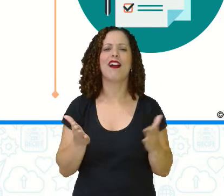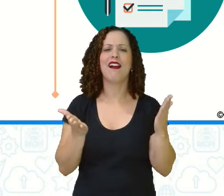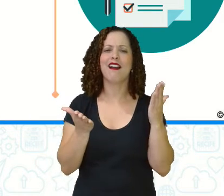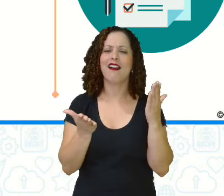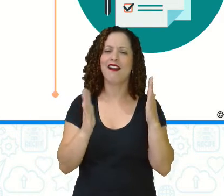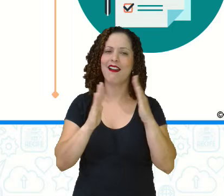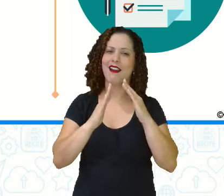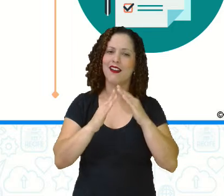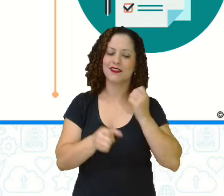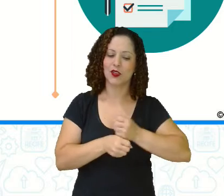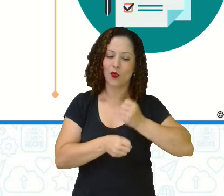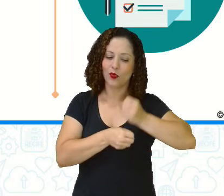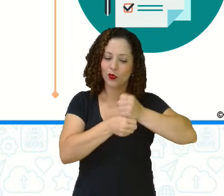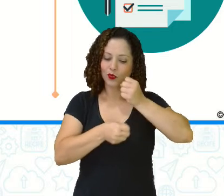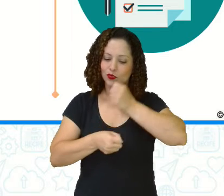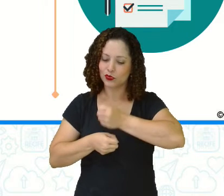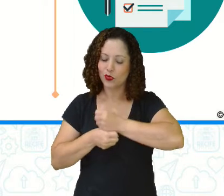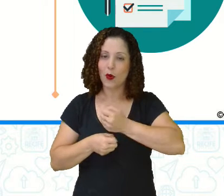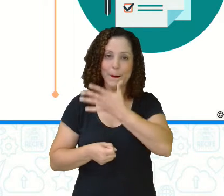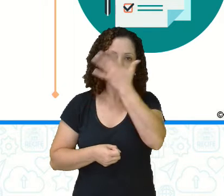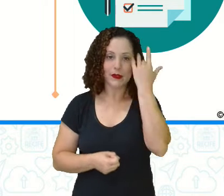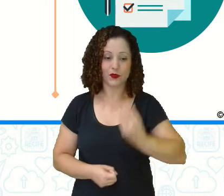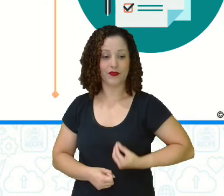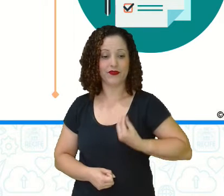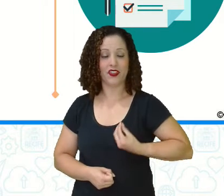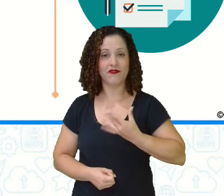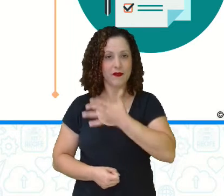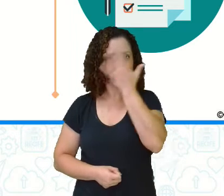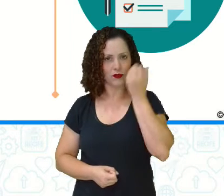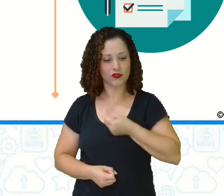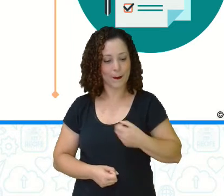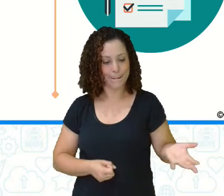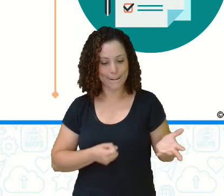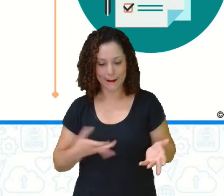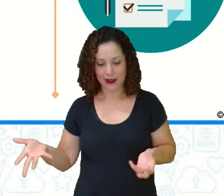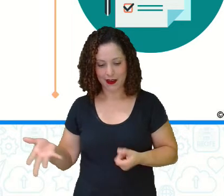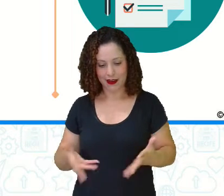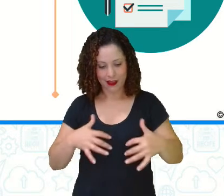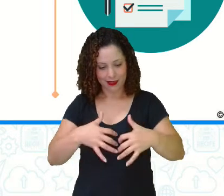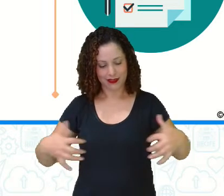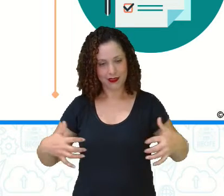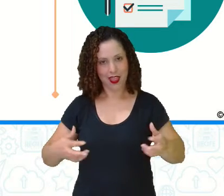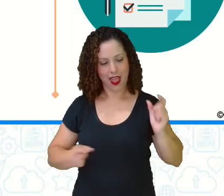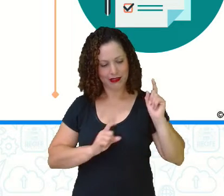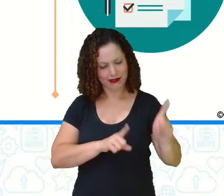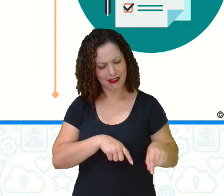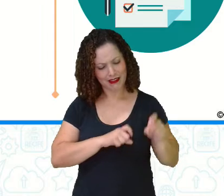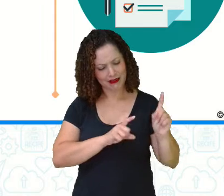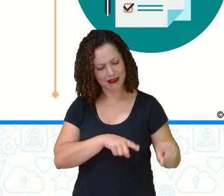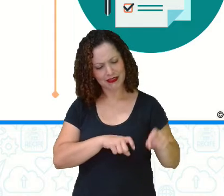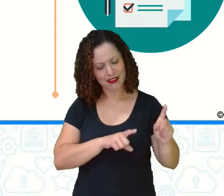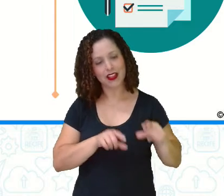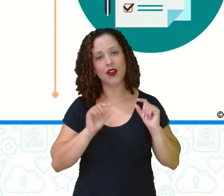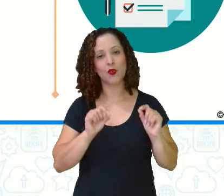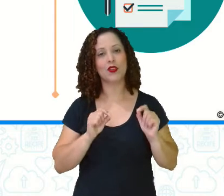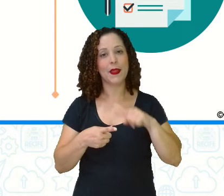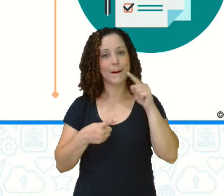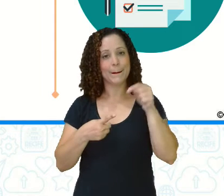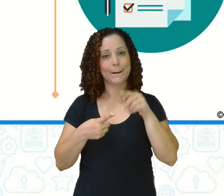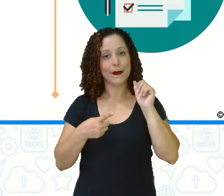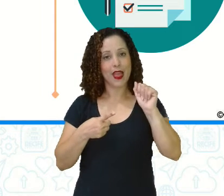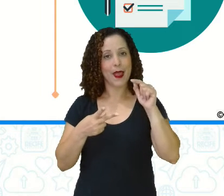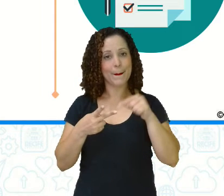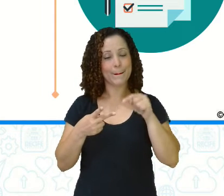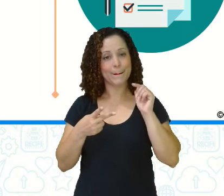onde as pessoas vivem, onde as pessoas plantam. É a biosfera, é a litosfera, é a letra